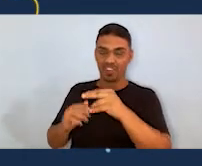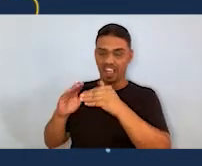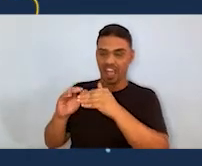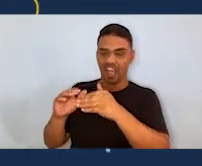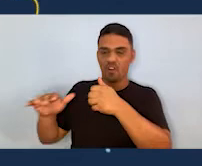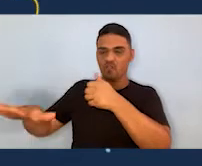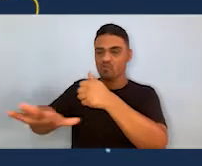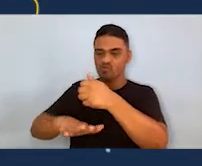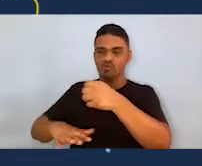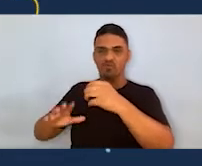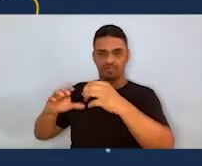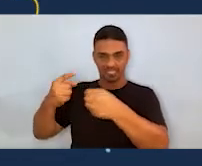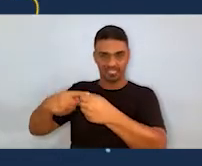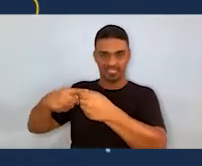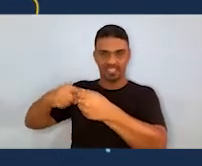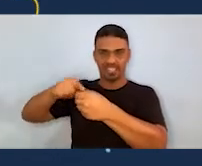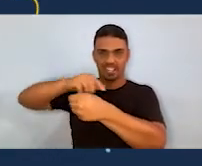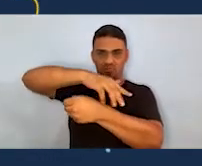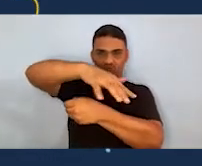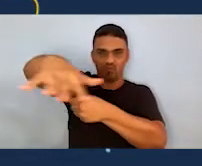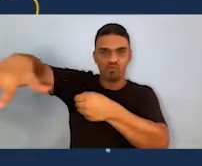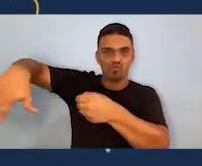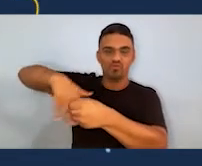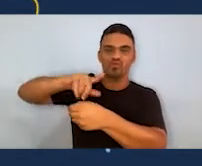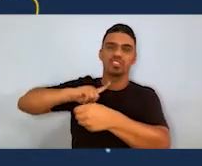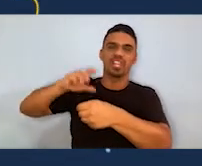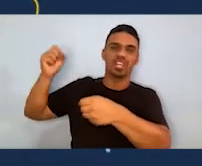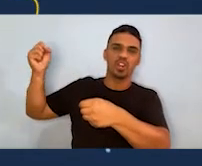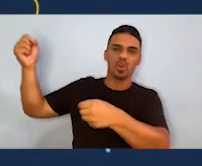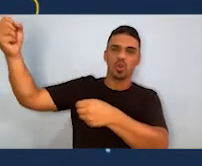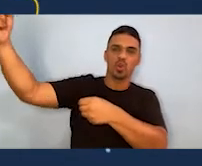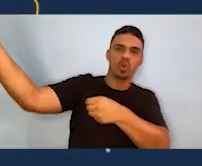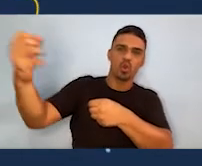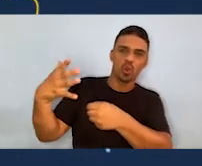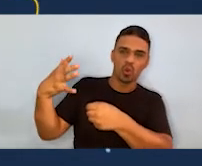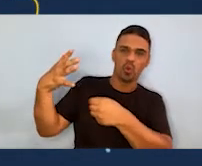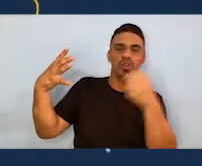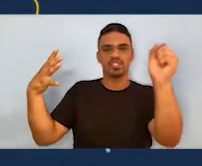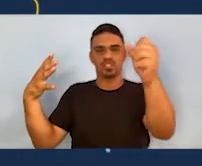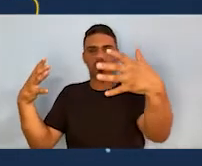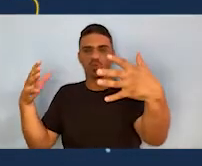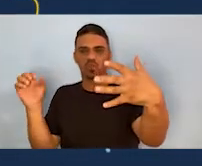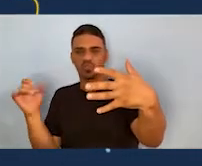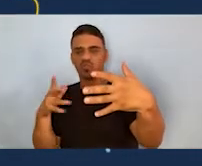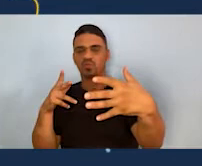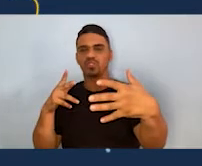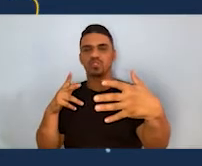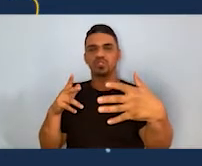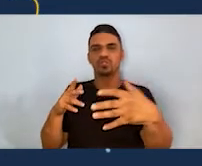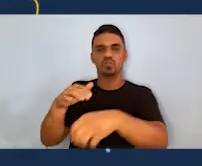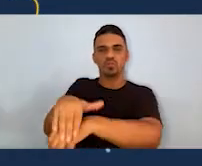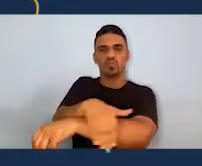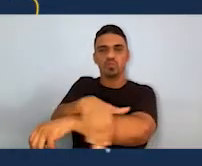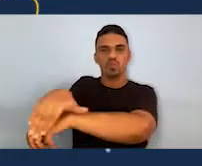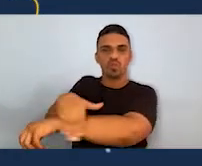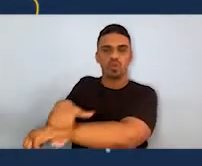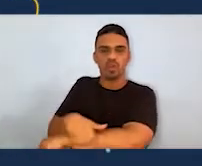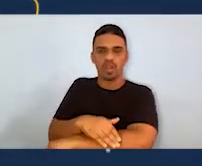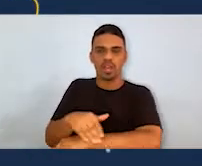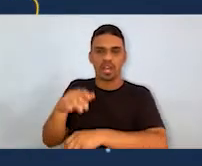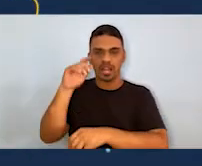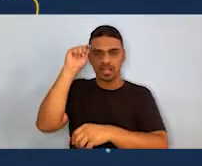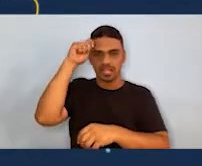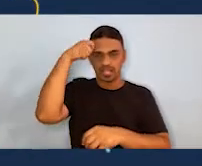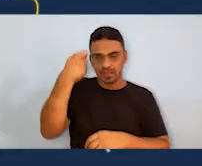assim, eles usam uns jogos de luz muito legal no fundo preto para parecer que são as ruas na cidade escura à